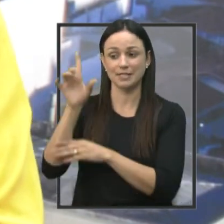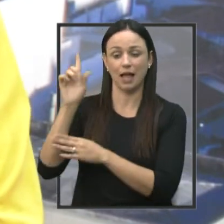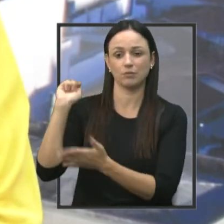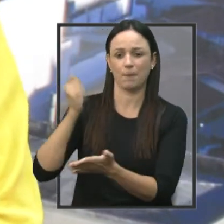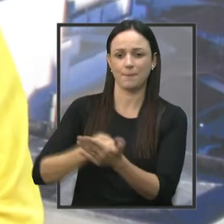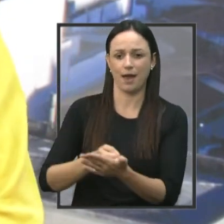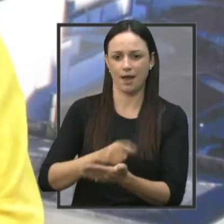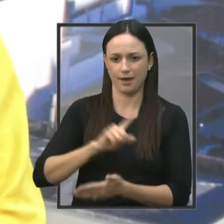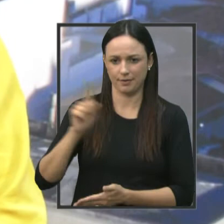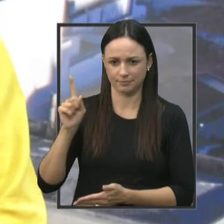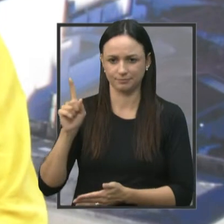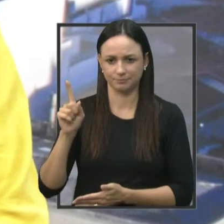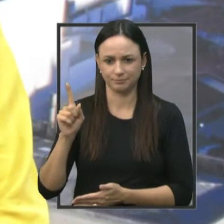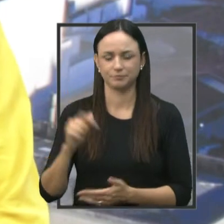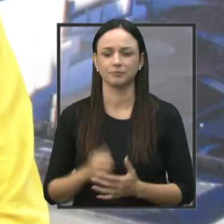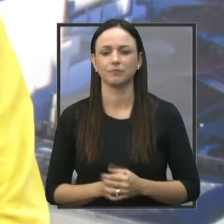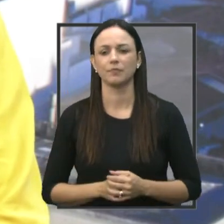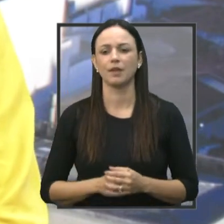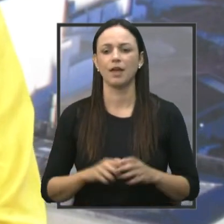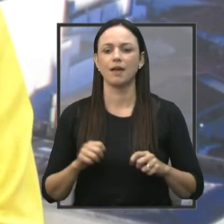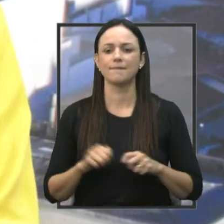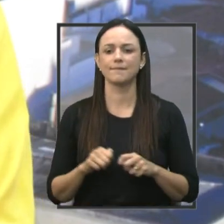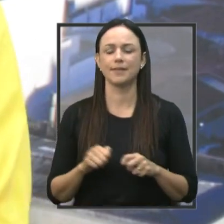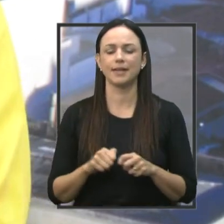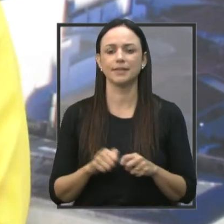entendeu? Foi feito